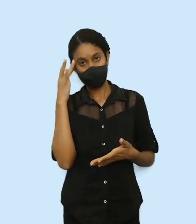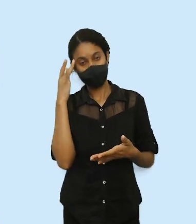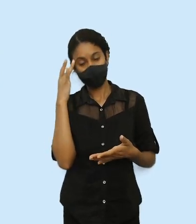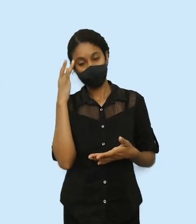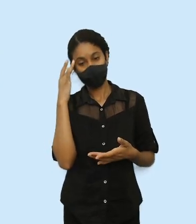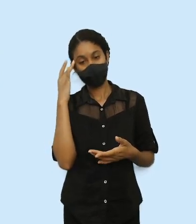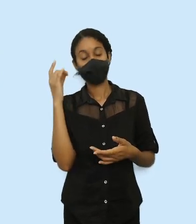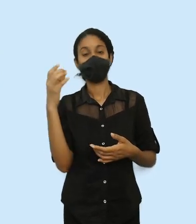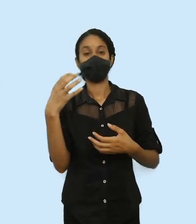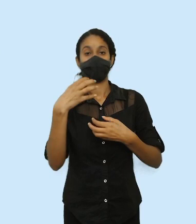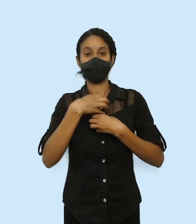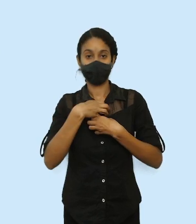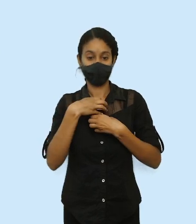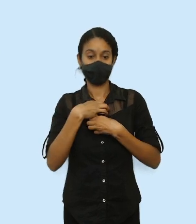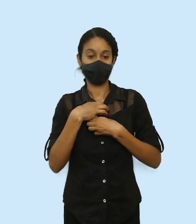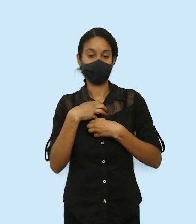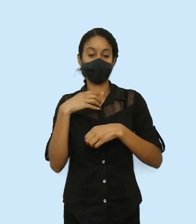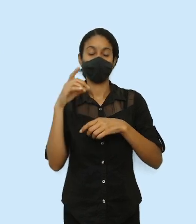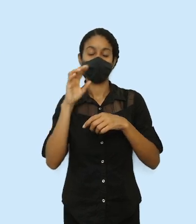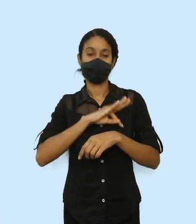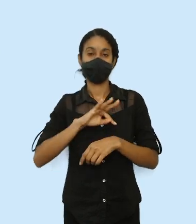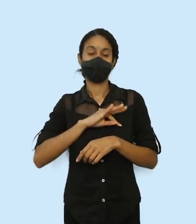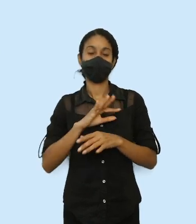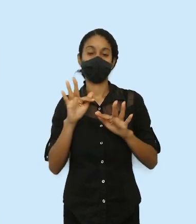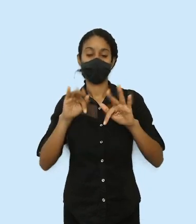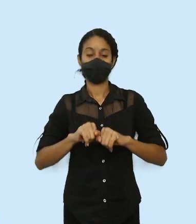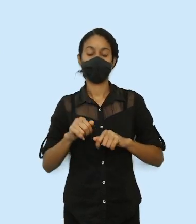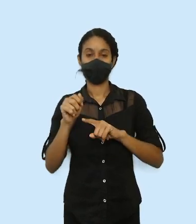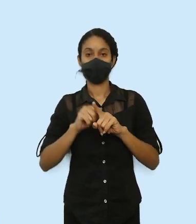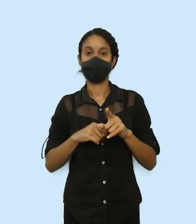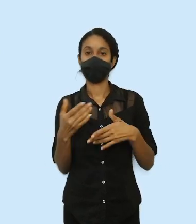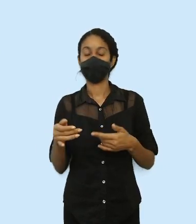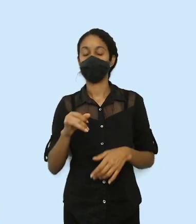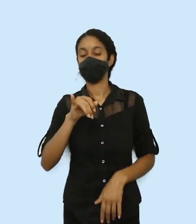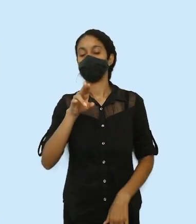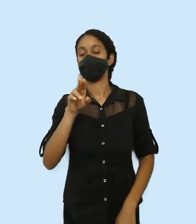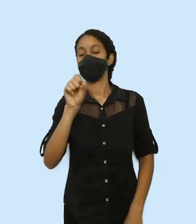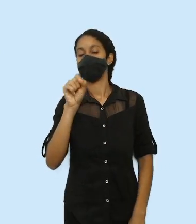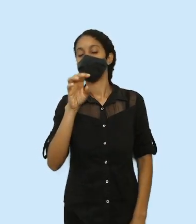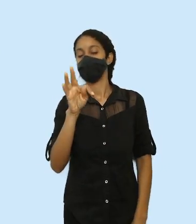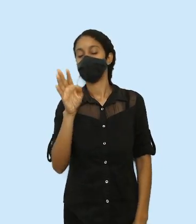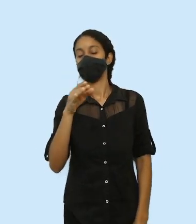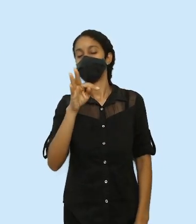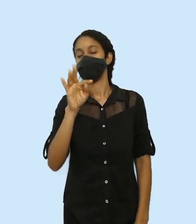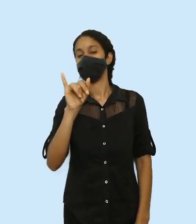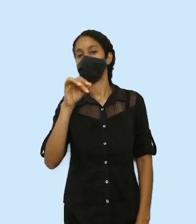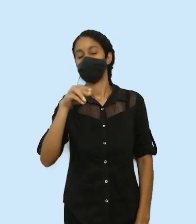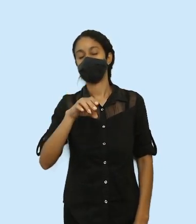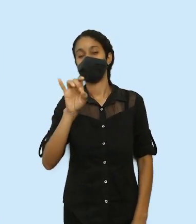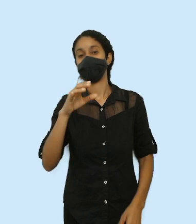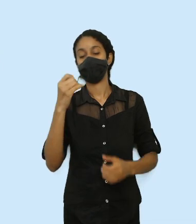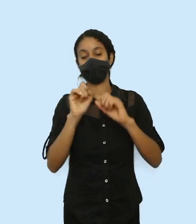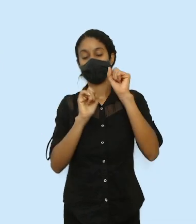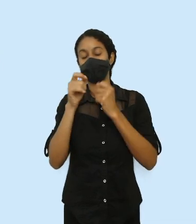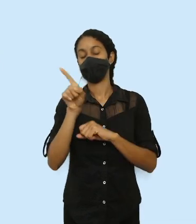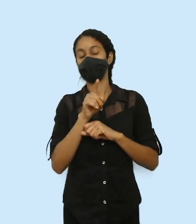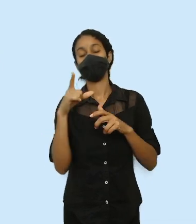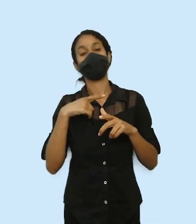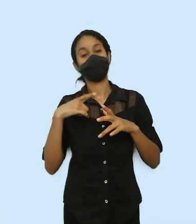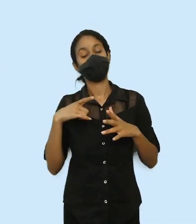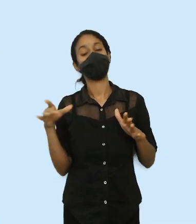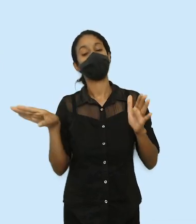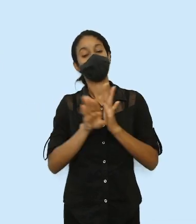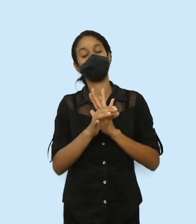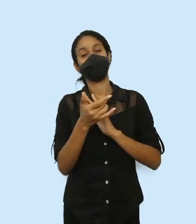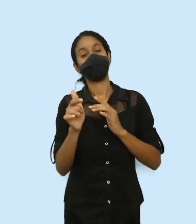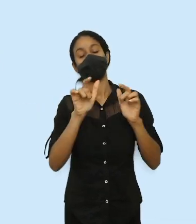no salário que ele ia receber no final do mês. Então, parece que o just in time ele não está somente na indústria. O just in time ele está atingindo